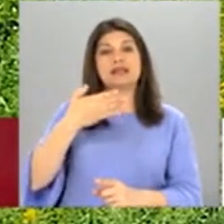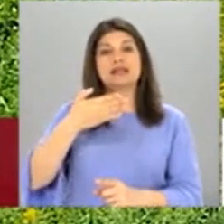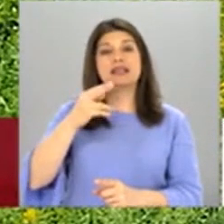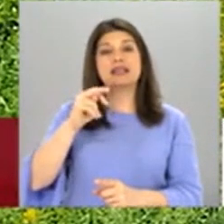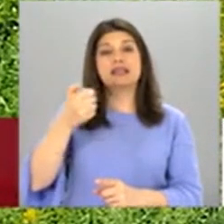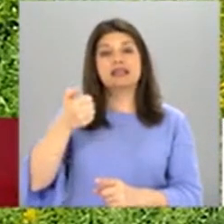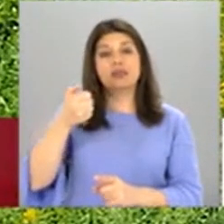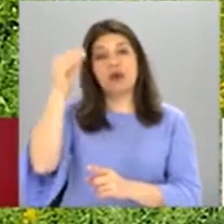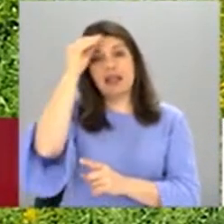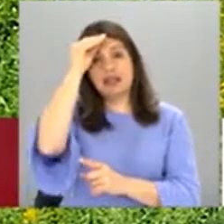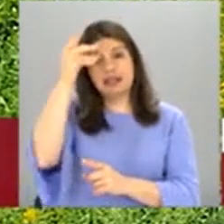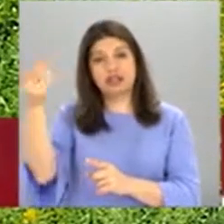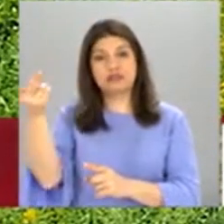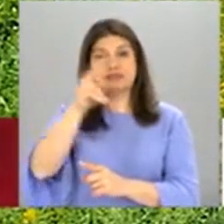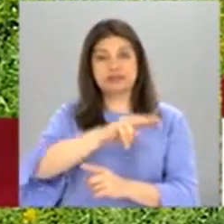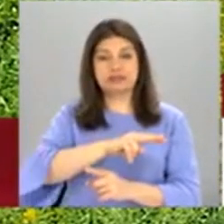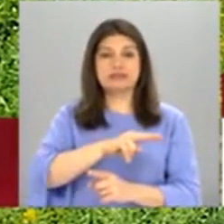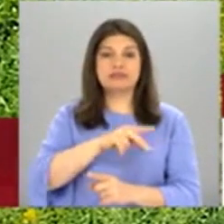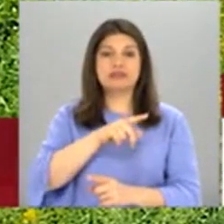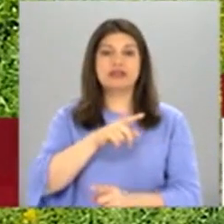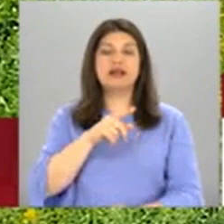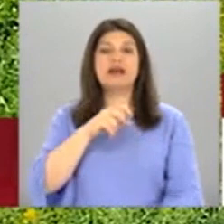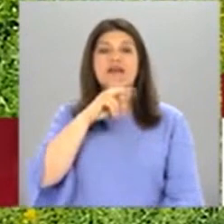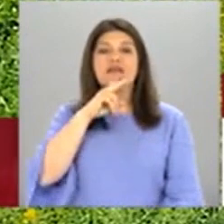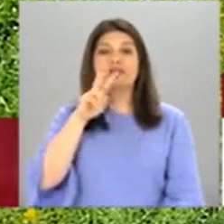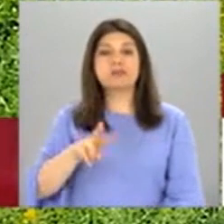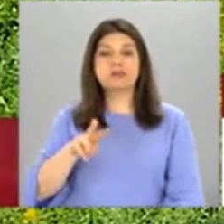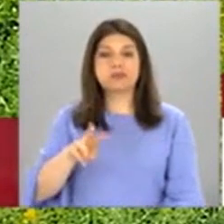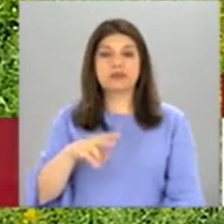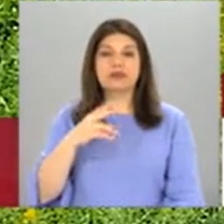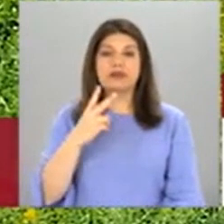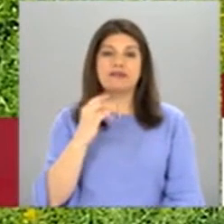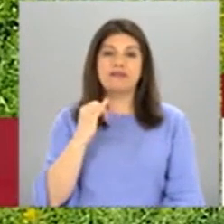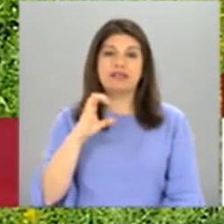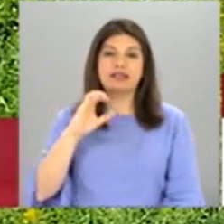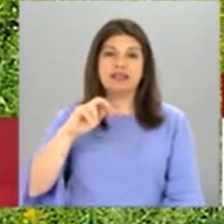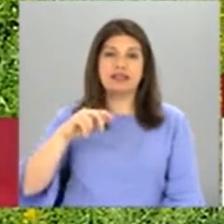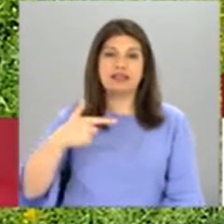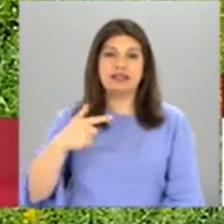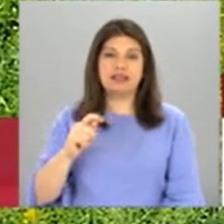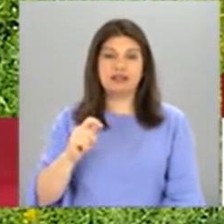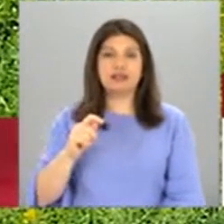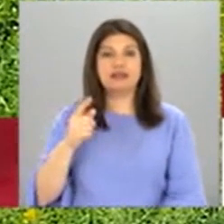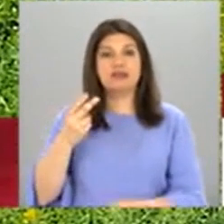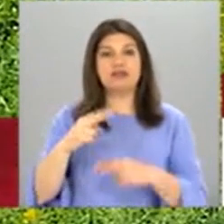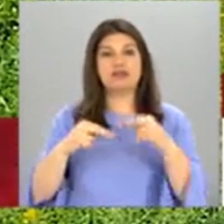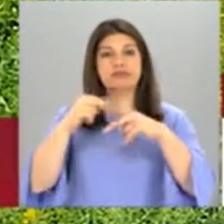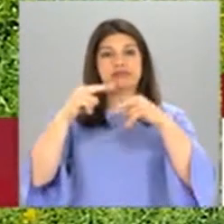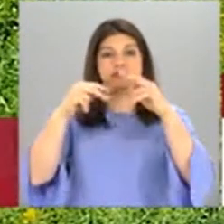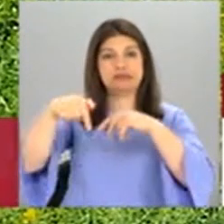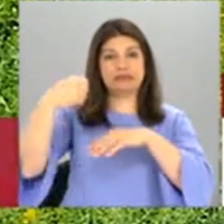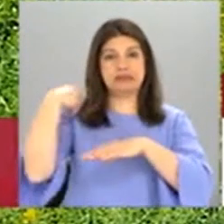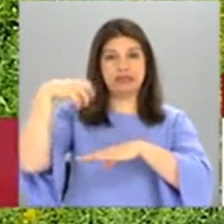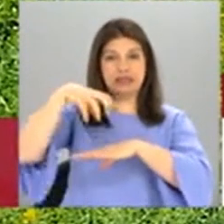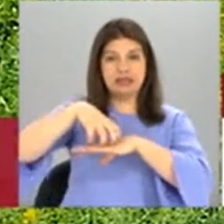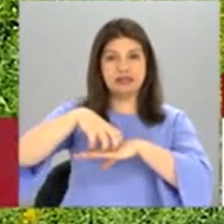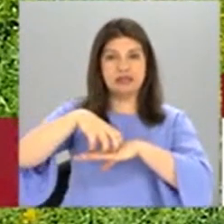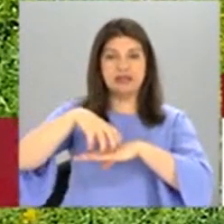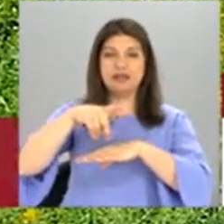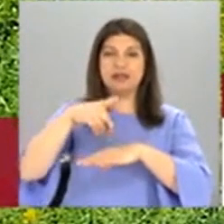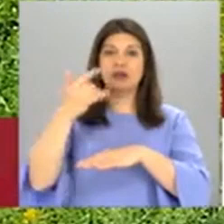1735, bisavô do Vicente Martins Caldeira, que é realmente o fundador deste edificado onde nós estamos, que é o segundo